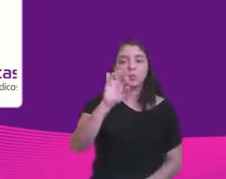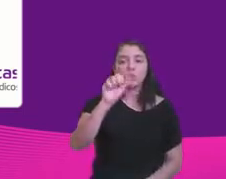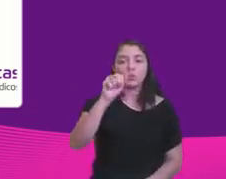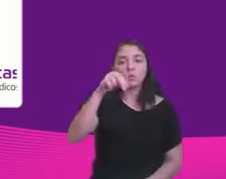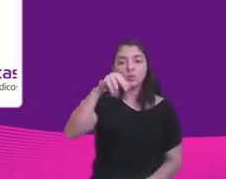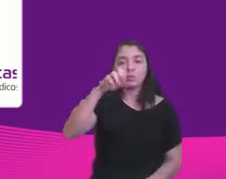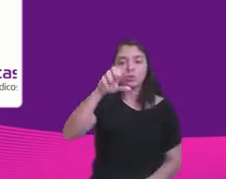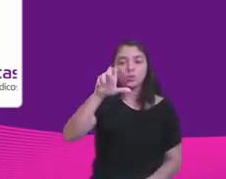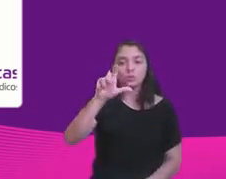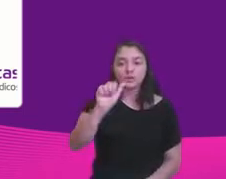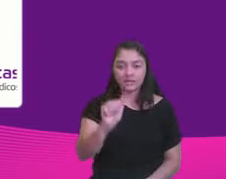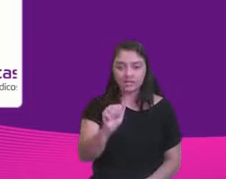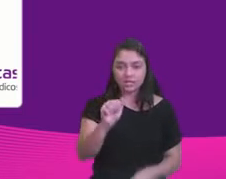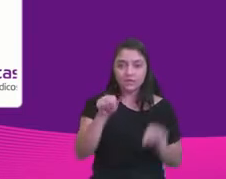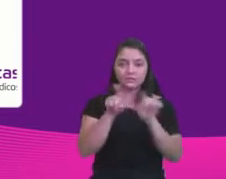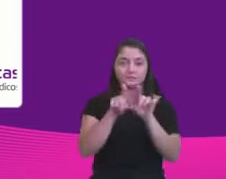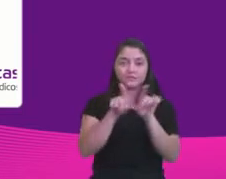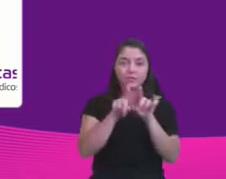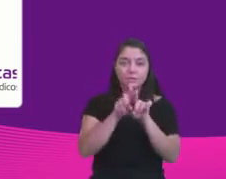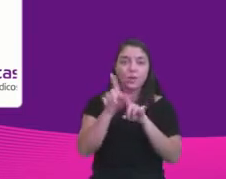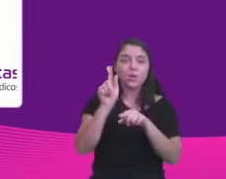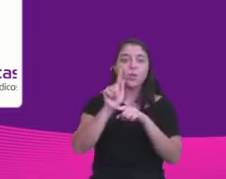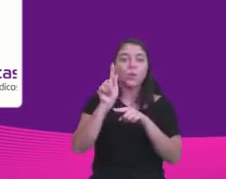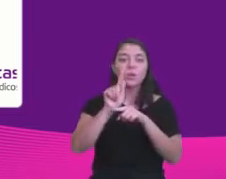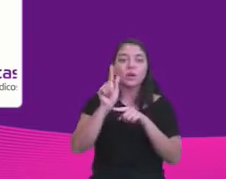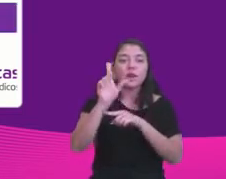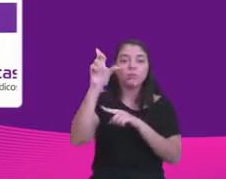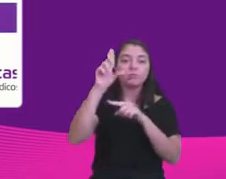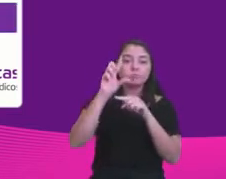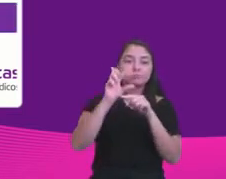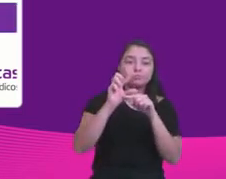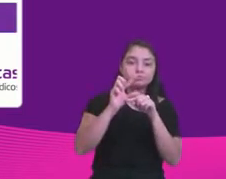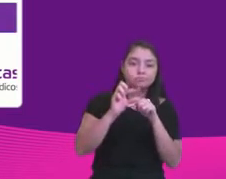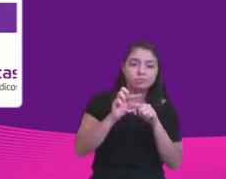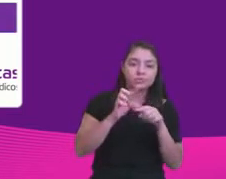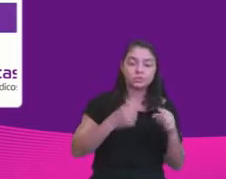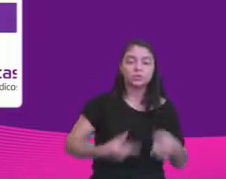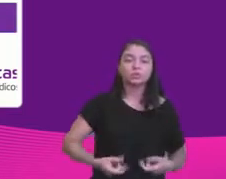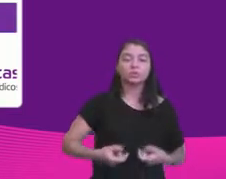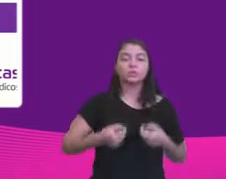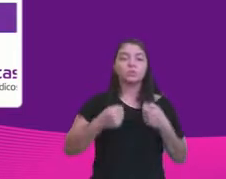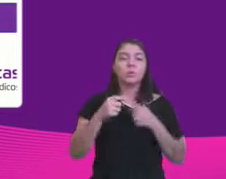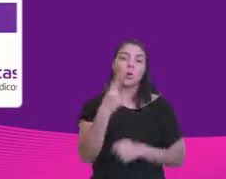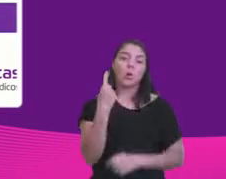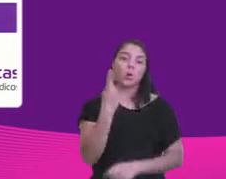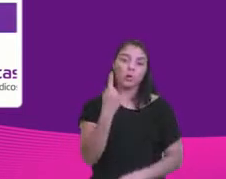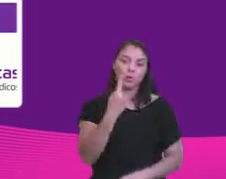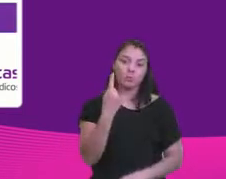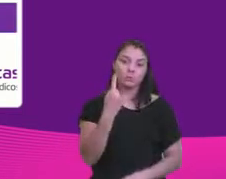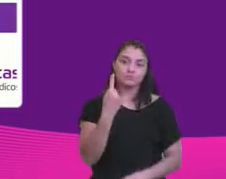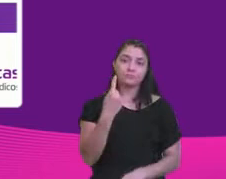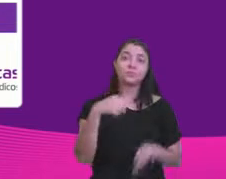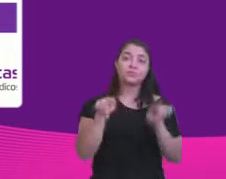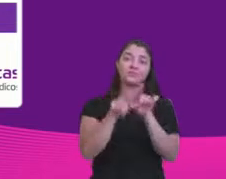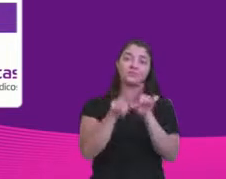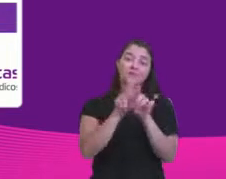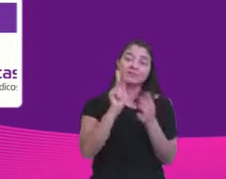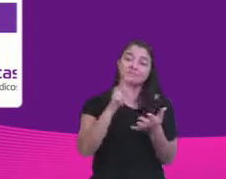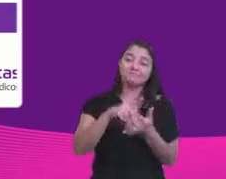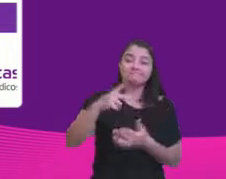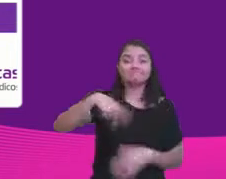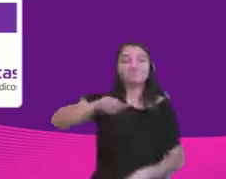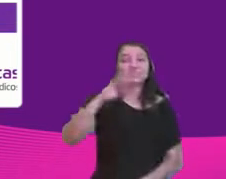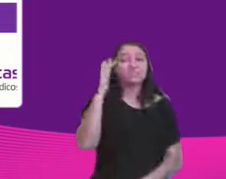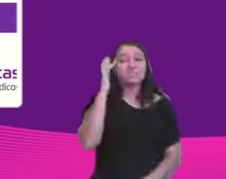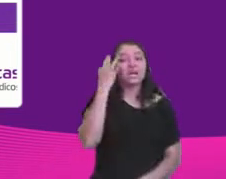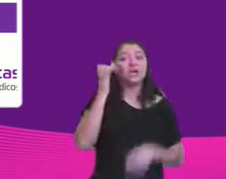regressão, um grau de regressão tumoral, 1. Na verdade, assim, uma forte suspeita de